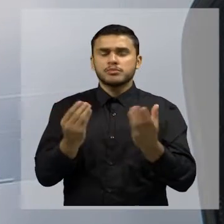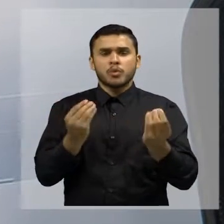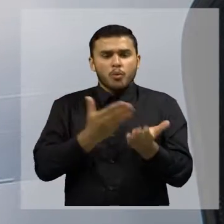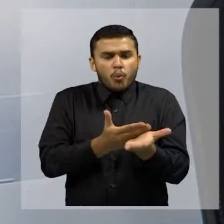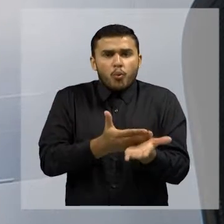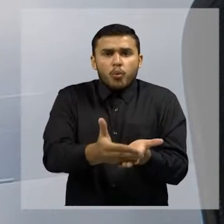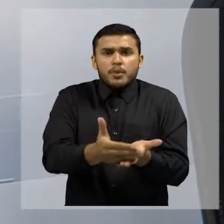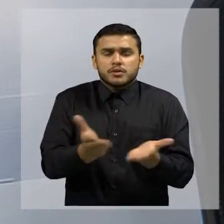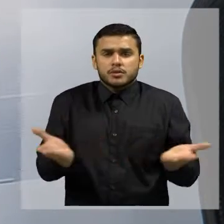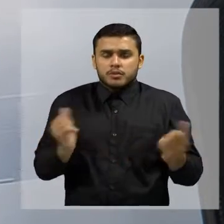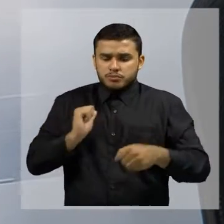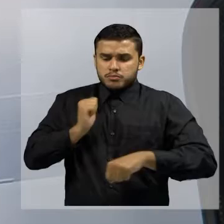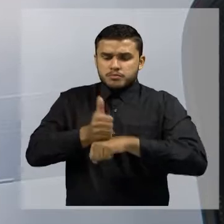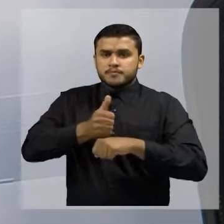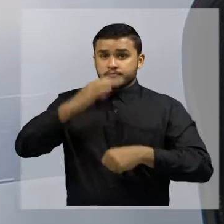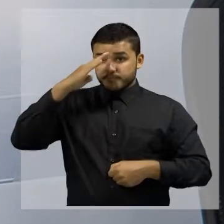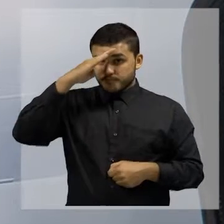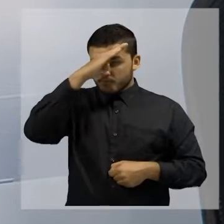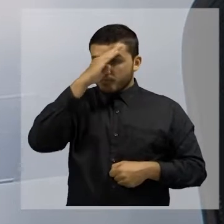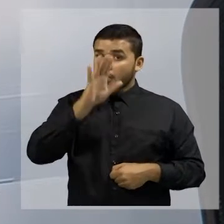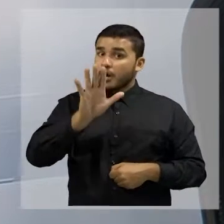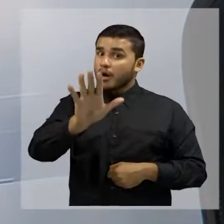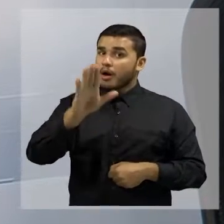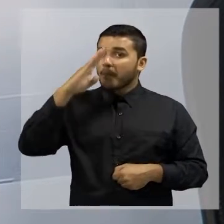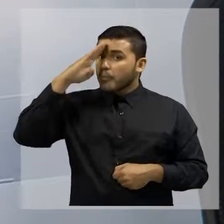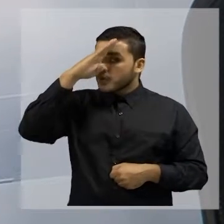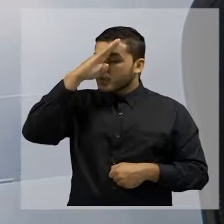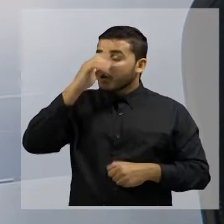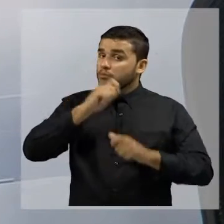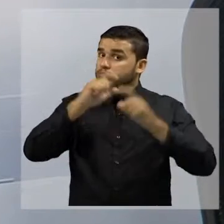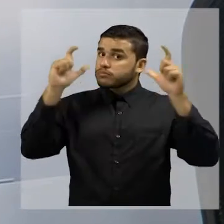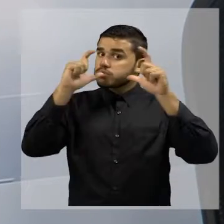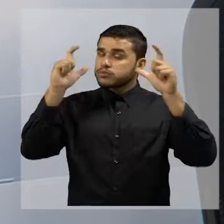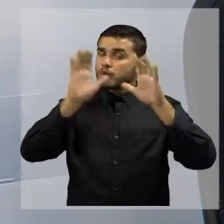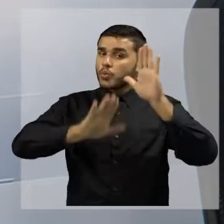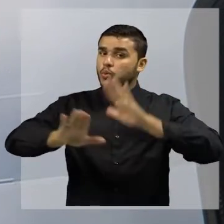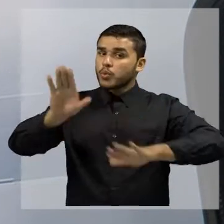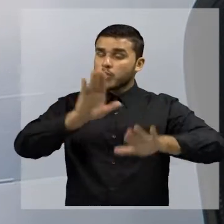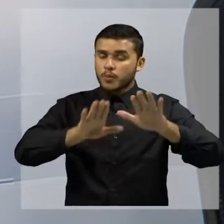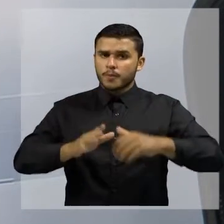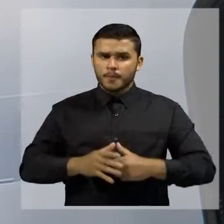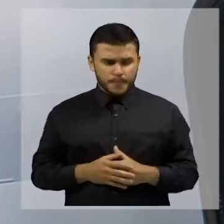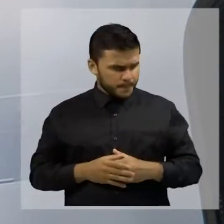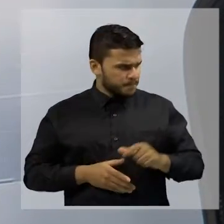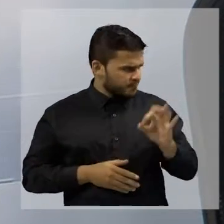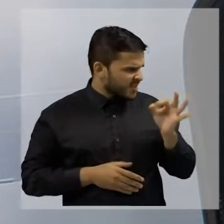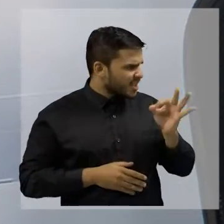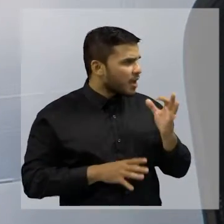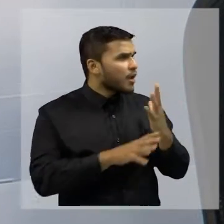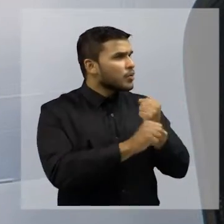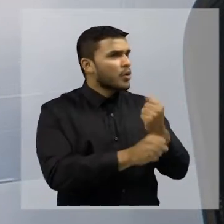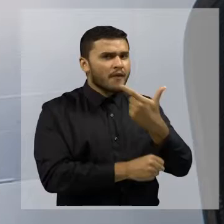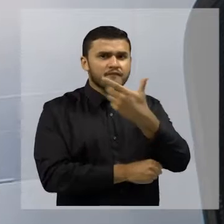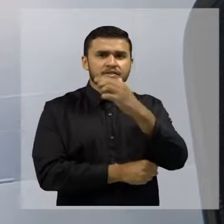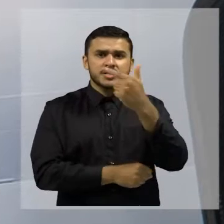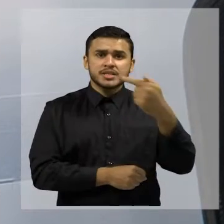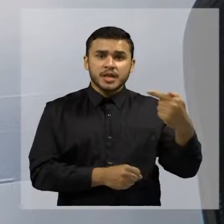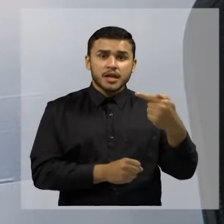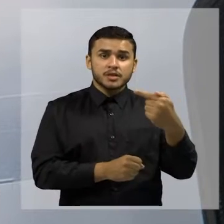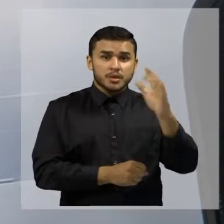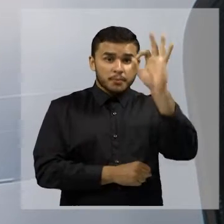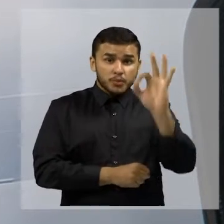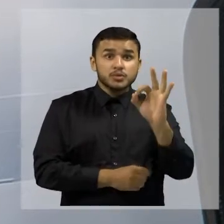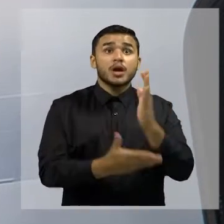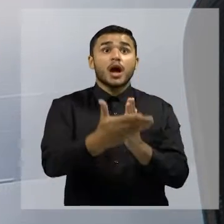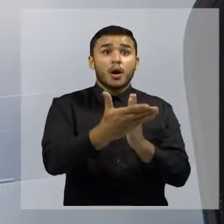governo, sim, é um sinal amarelo que as coisas não estão indo bem. 27% foi isso? Exatamente.